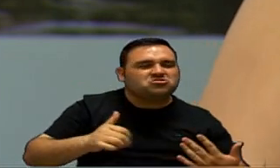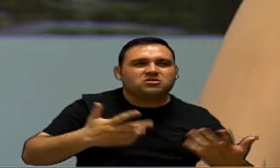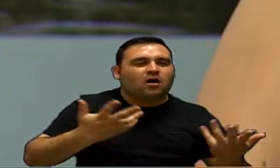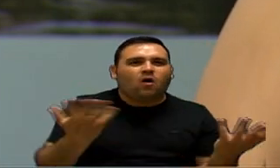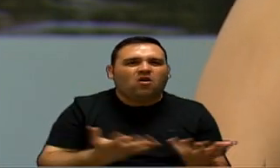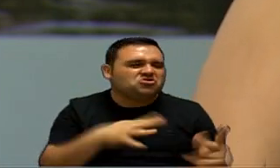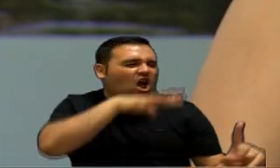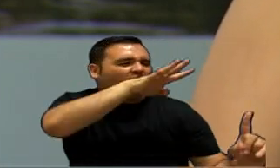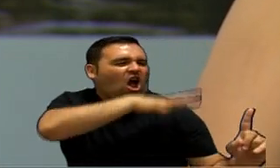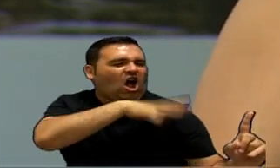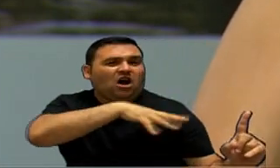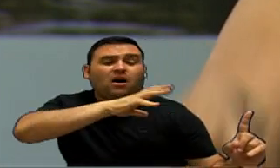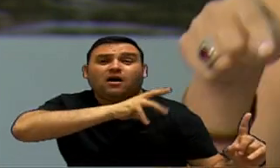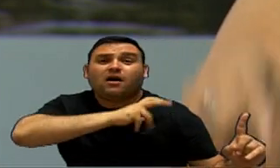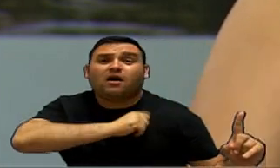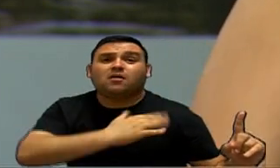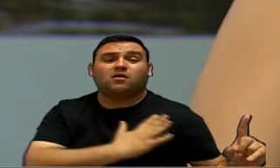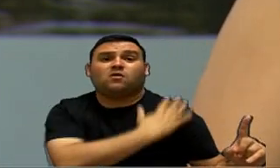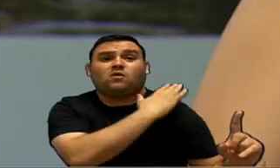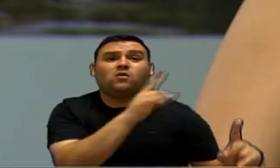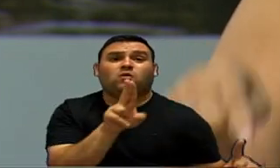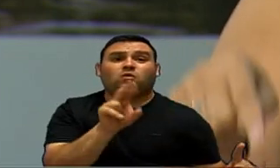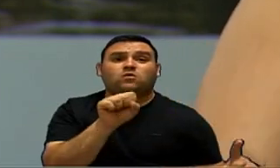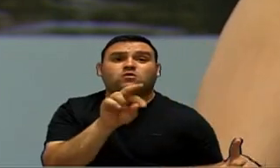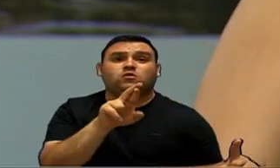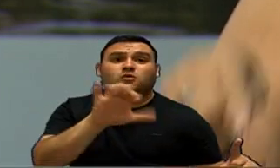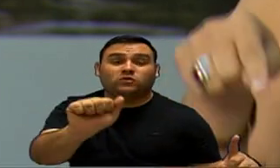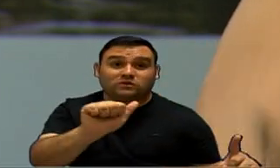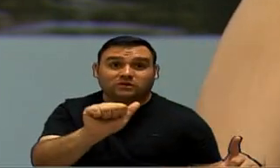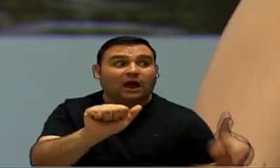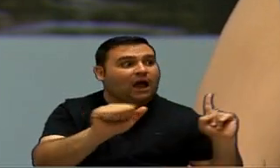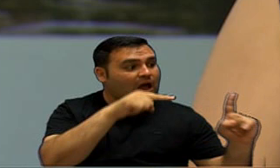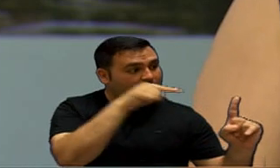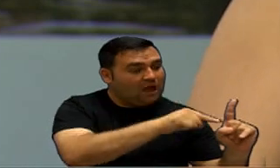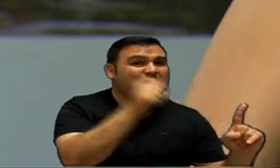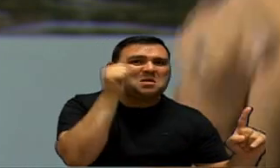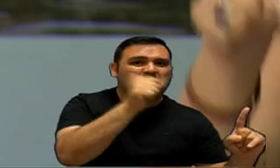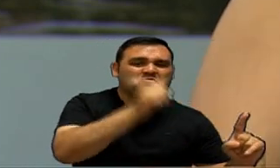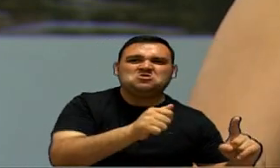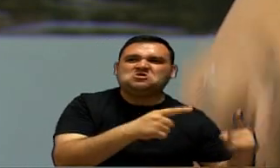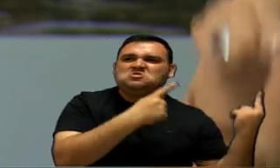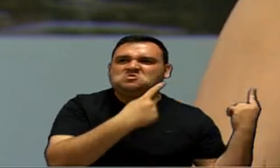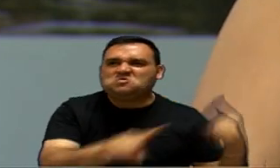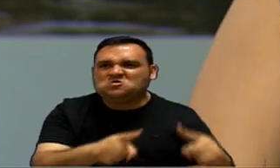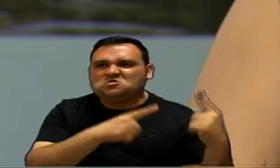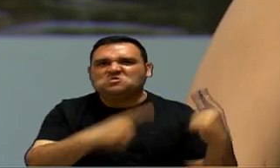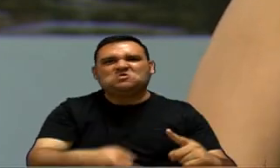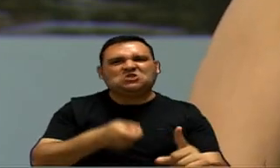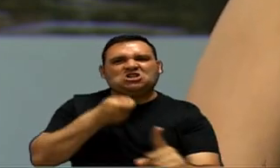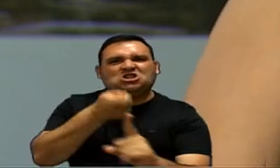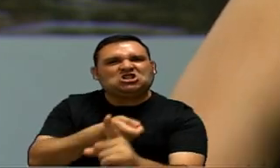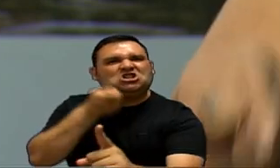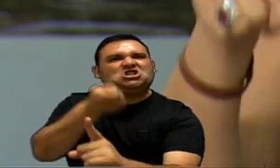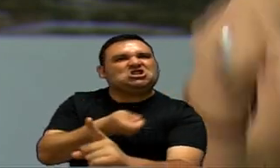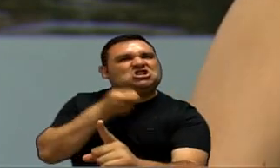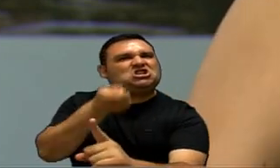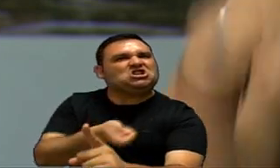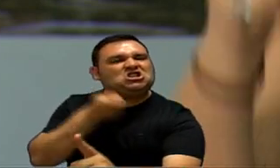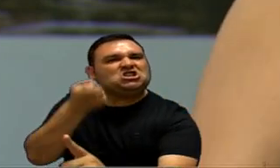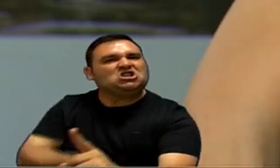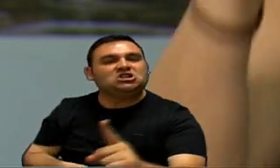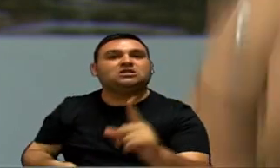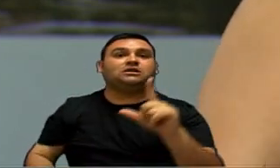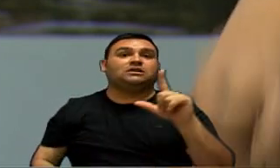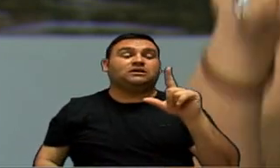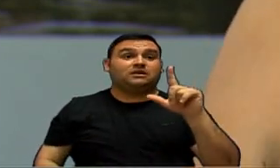reverenciam, né, por exemplo, o coronel Ustra, que foi um torturador de mulher, que torturou uma mulher, a Emelinha Telles,